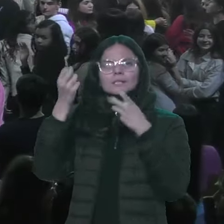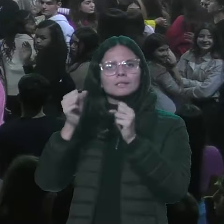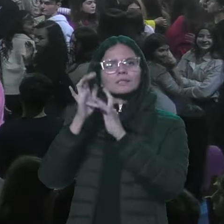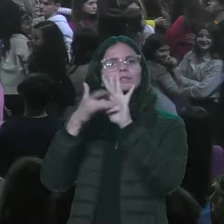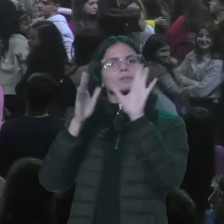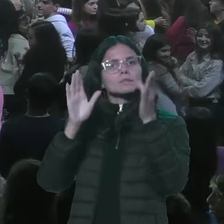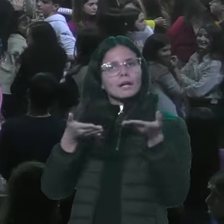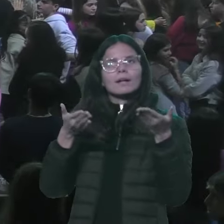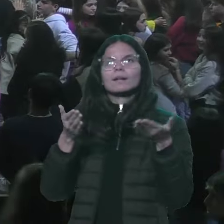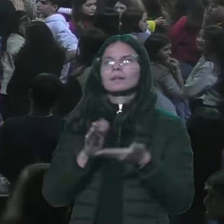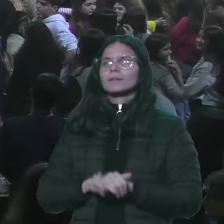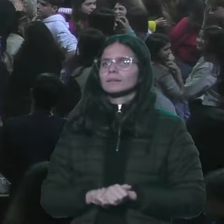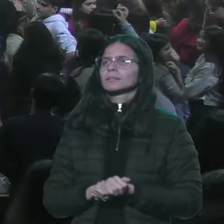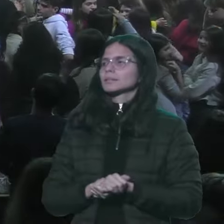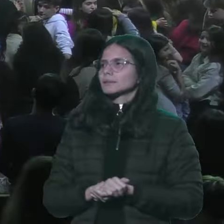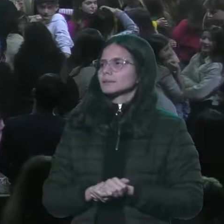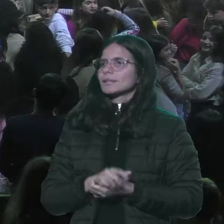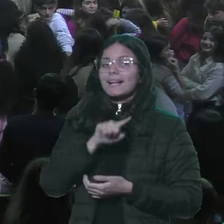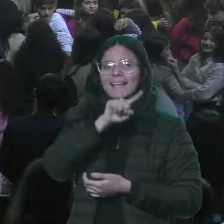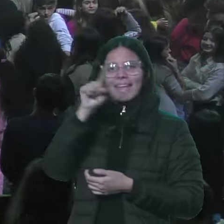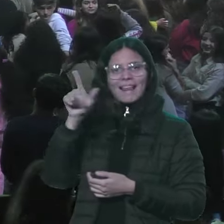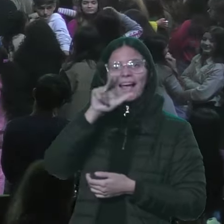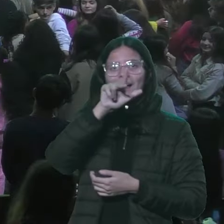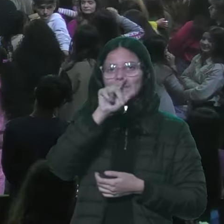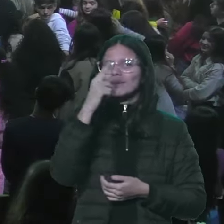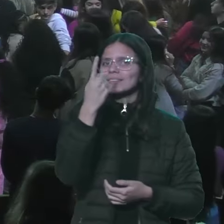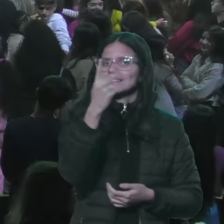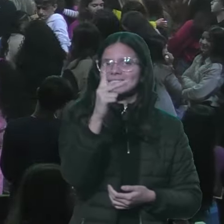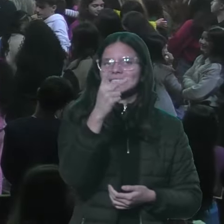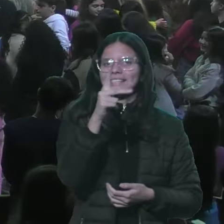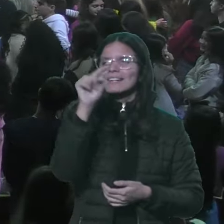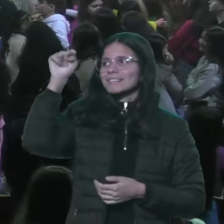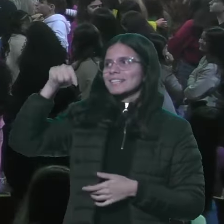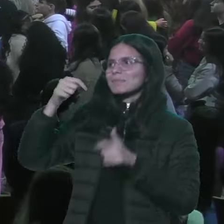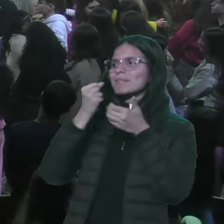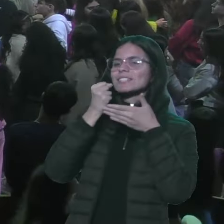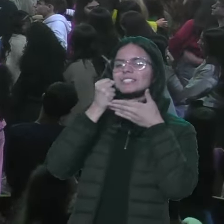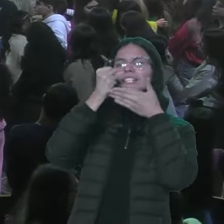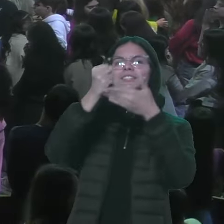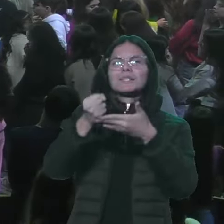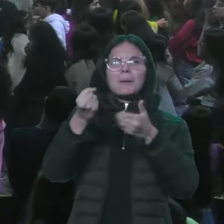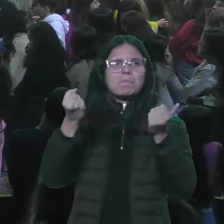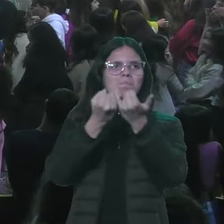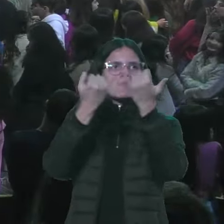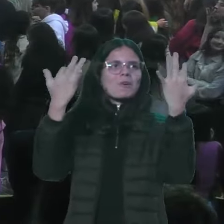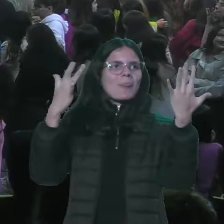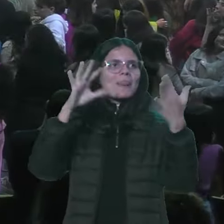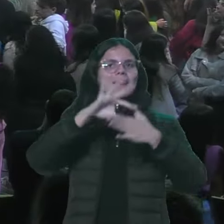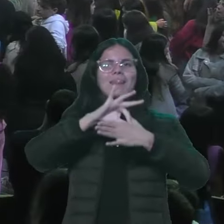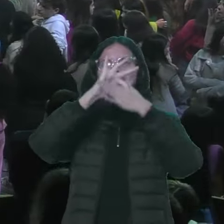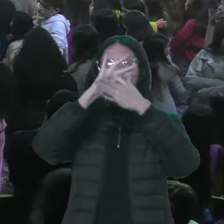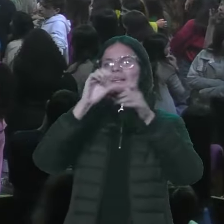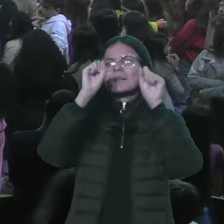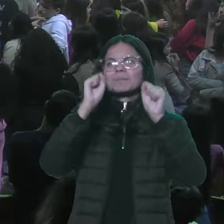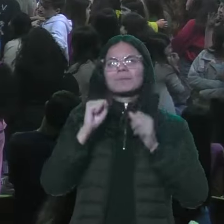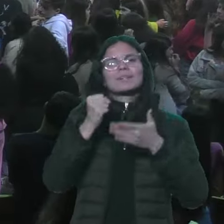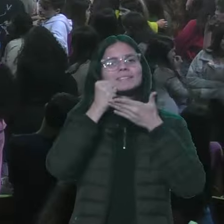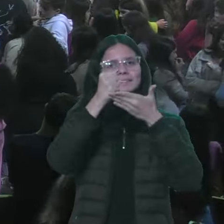vendo? Eles são seus irmãos, eles estão aqui para te ajudar. Vários deles são líderes, vários deles podem acompanhar